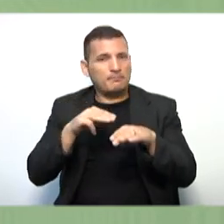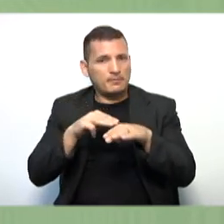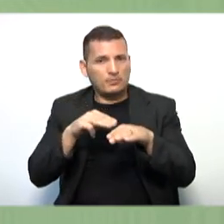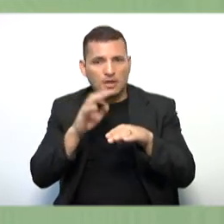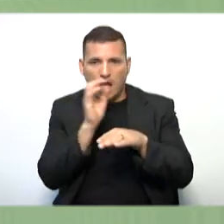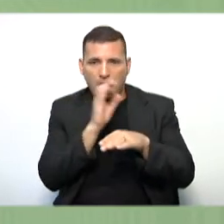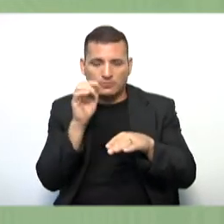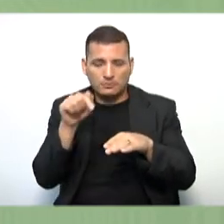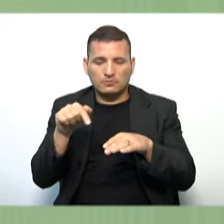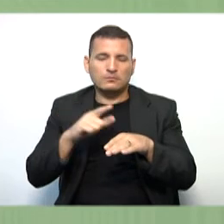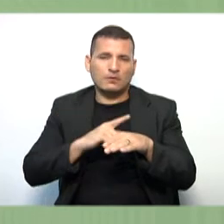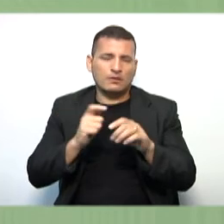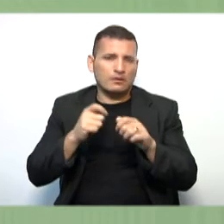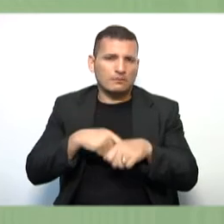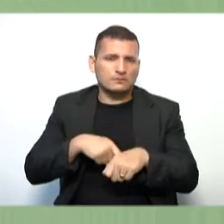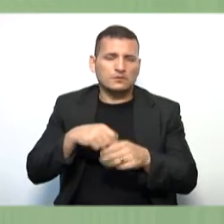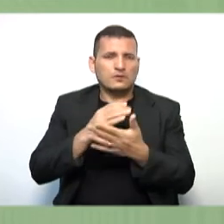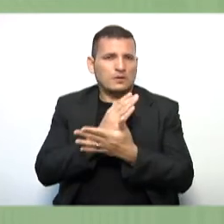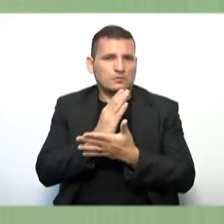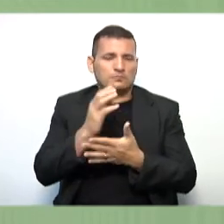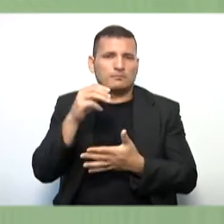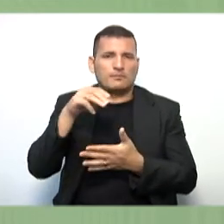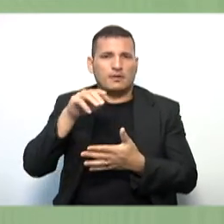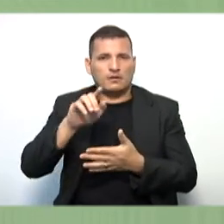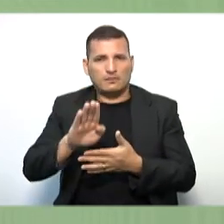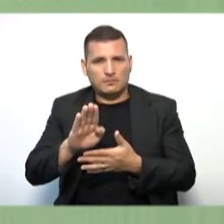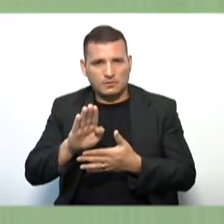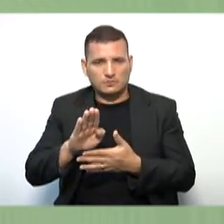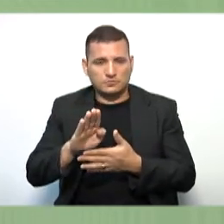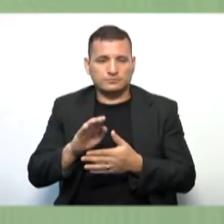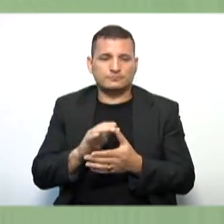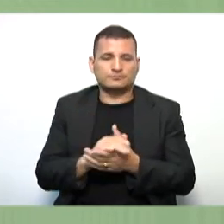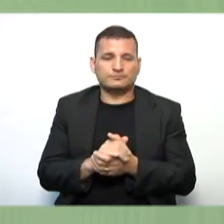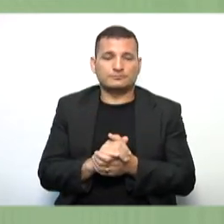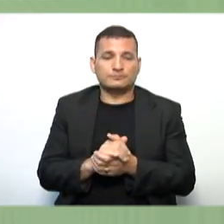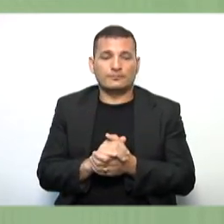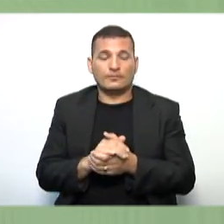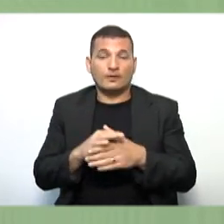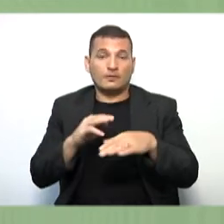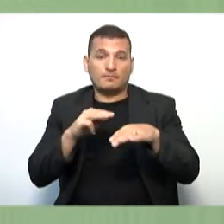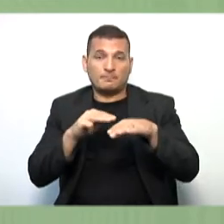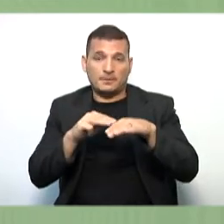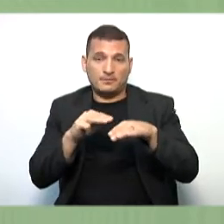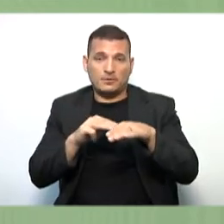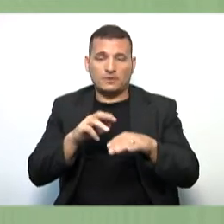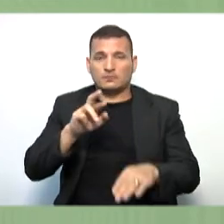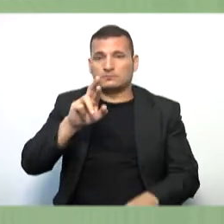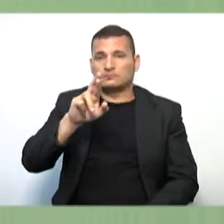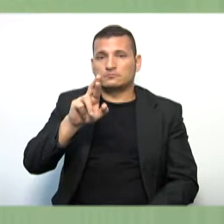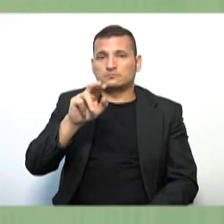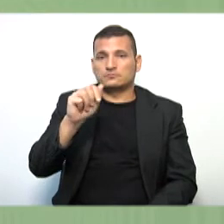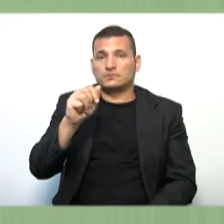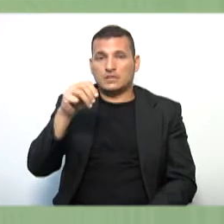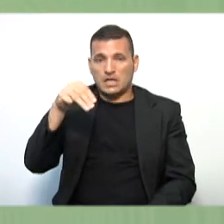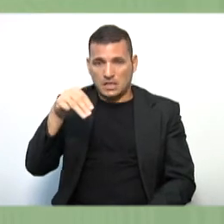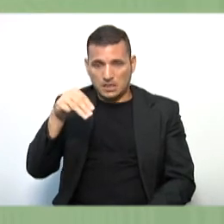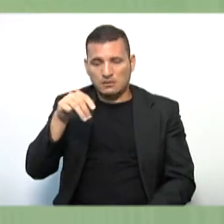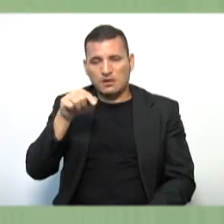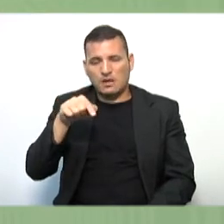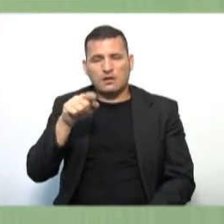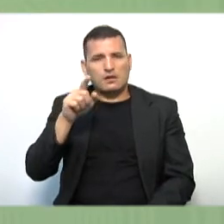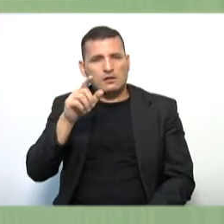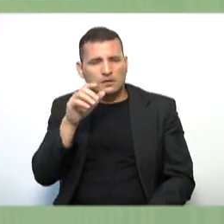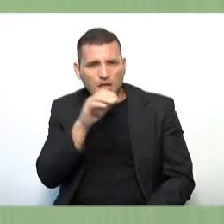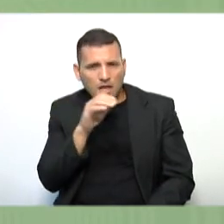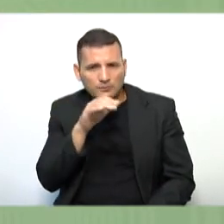alguns megas. A memória principal, a memória RAM do computador, ela é uma memória ainda rápida, né, tá? Por mais